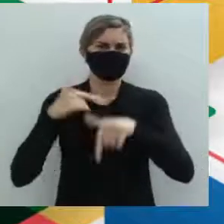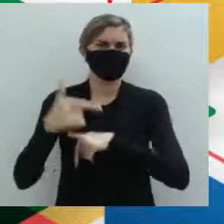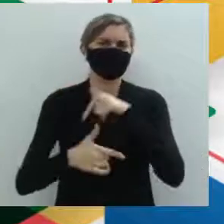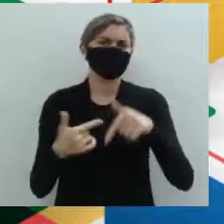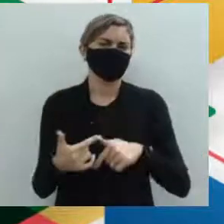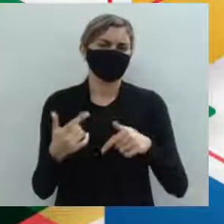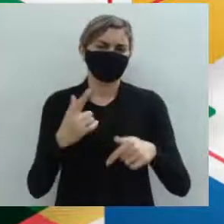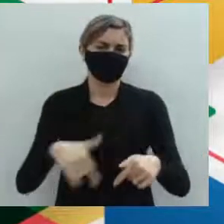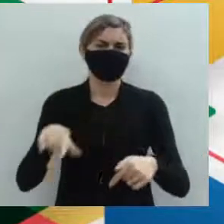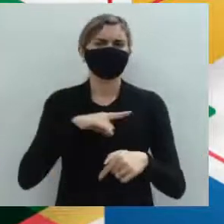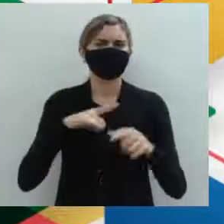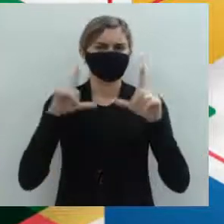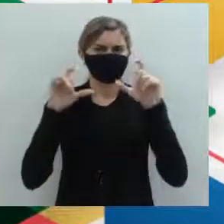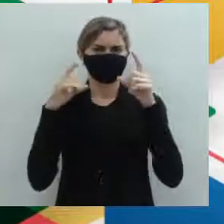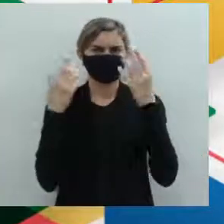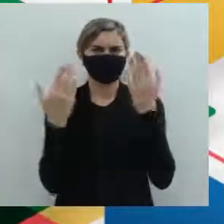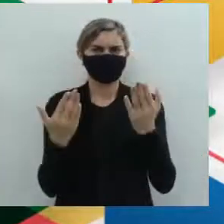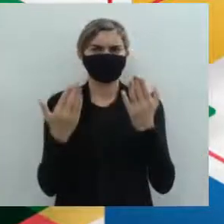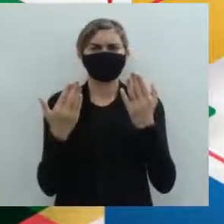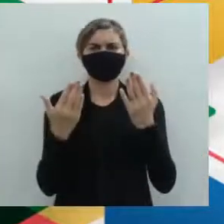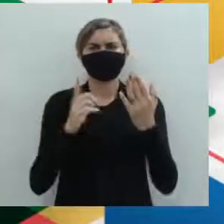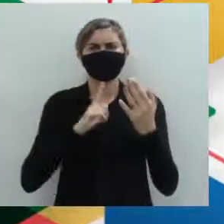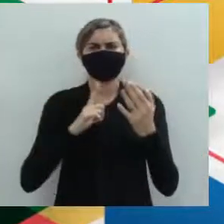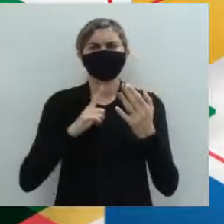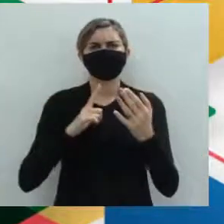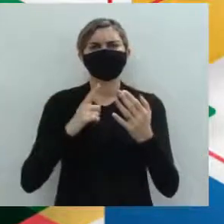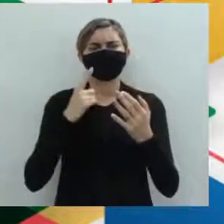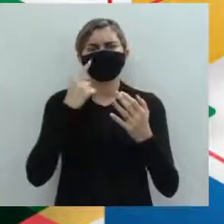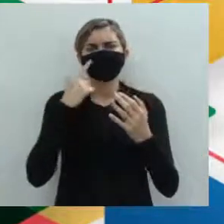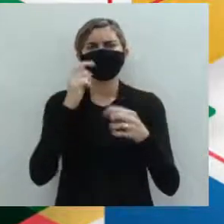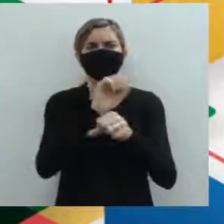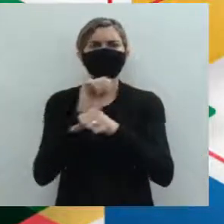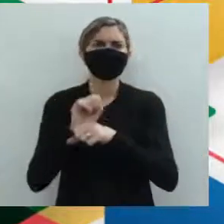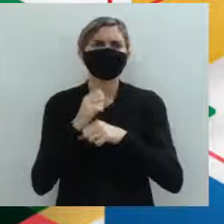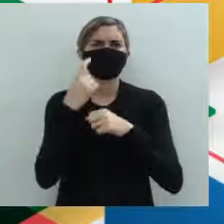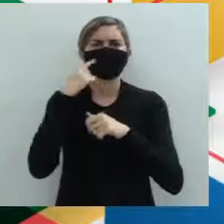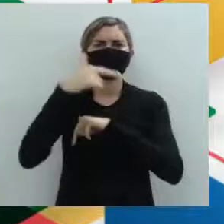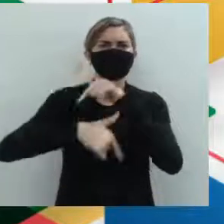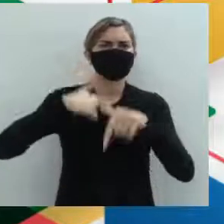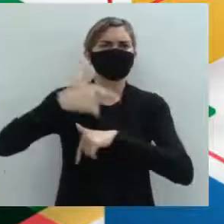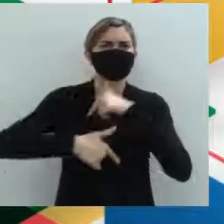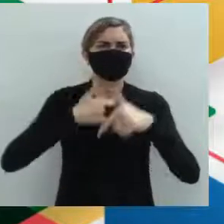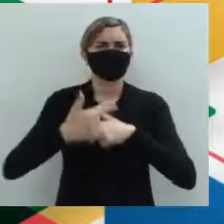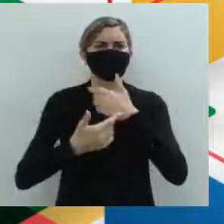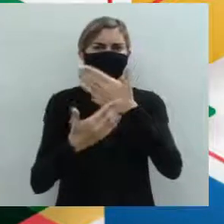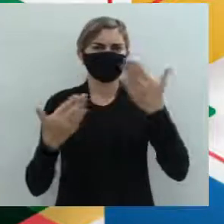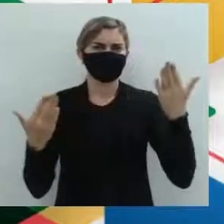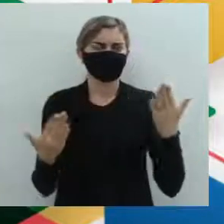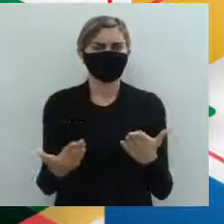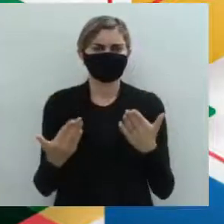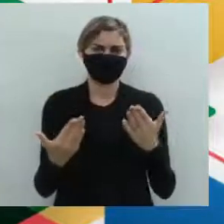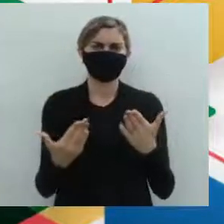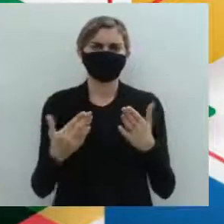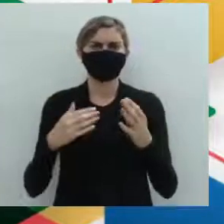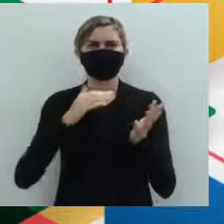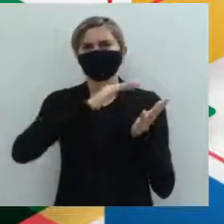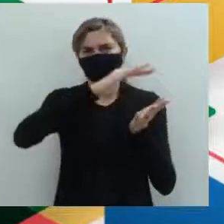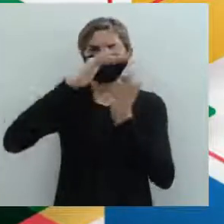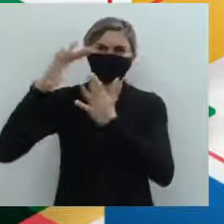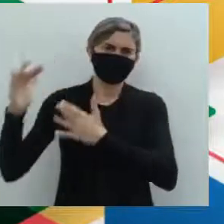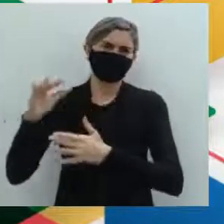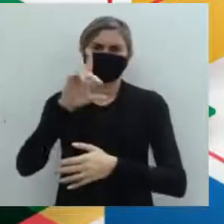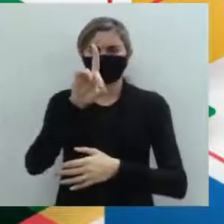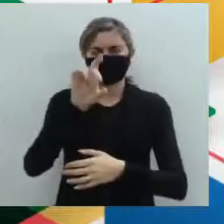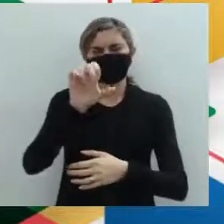A gente tem essa imagem aí dos breaks, da parada dos trabalhadores que trabalham com a entrega, né, com o